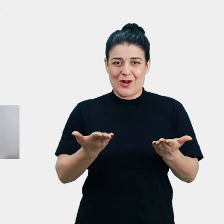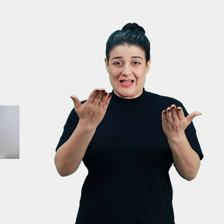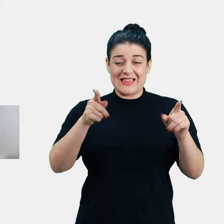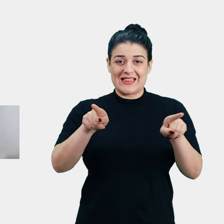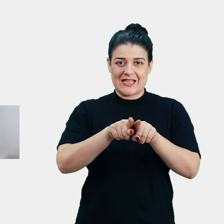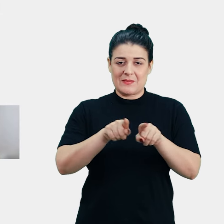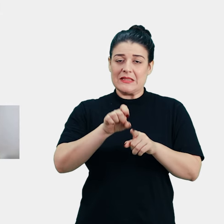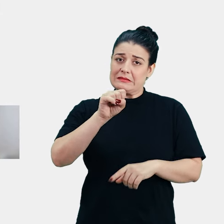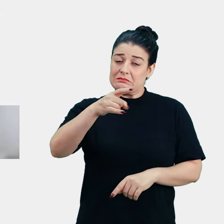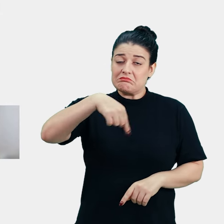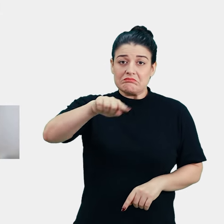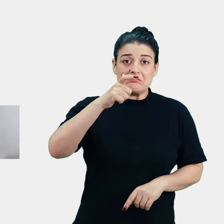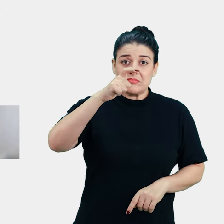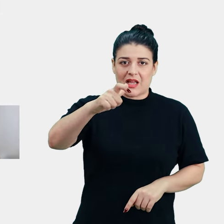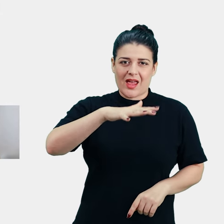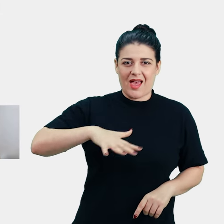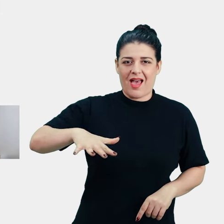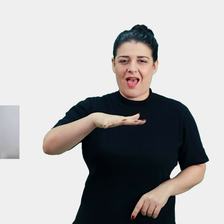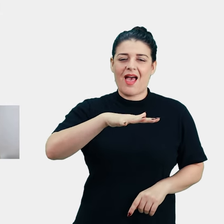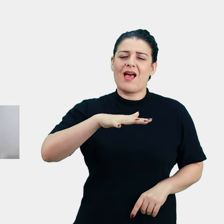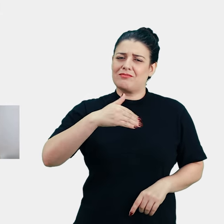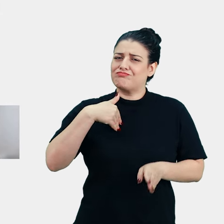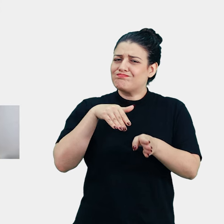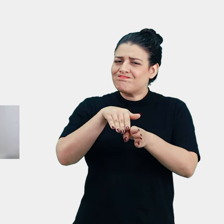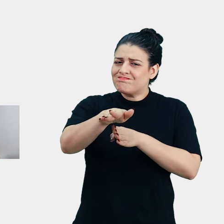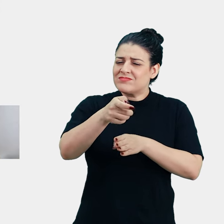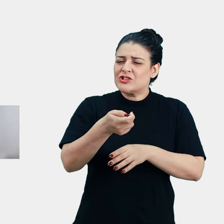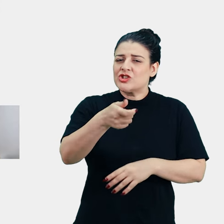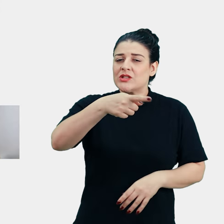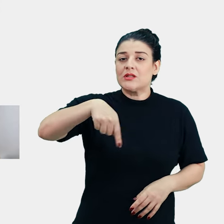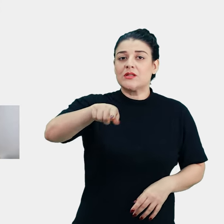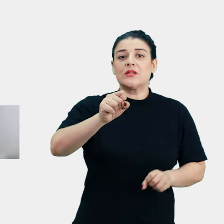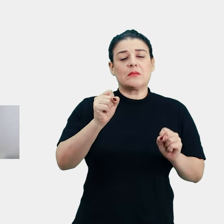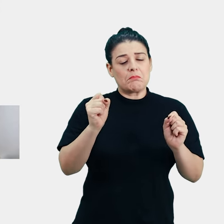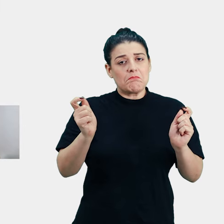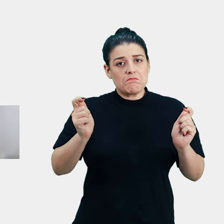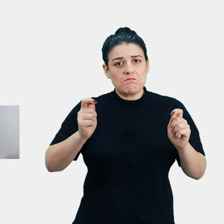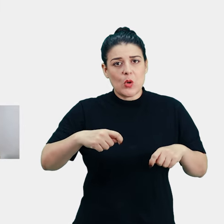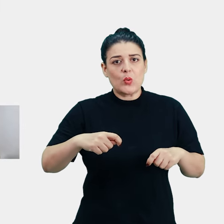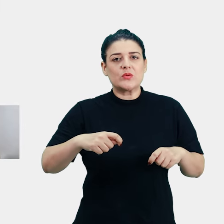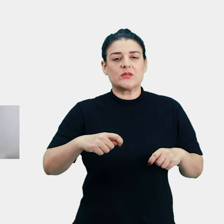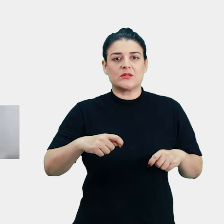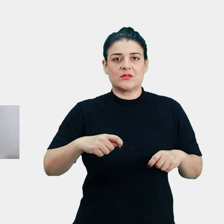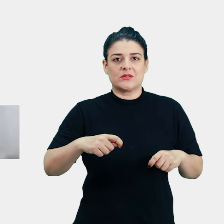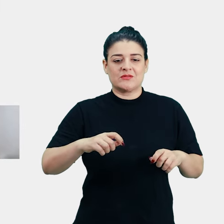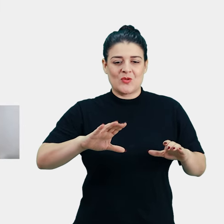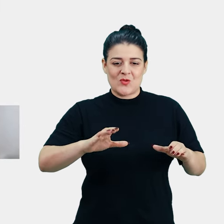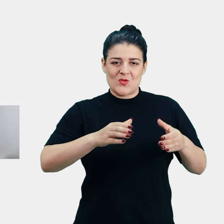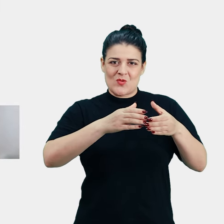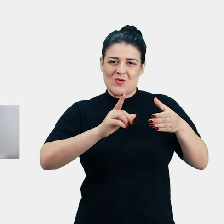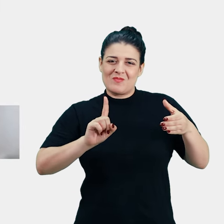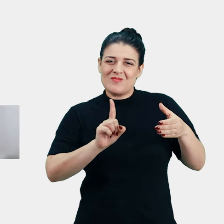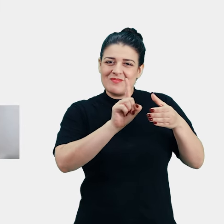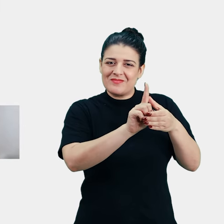pela área, eu super recomendo vocês a fazerem parte dessas sociedades. Hoje no